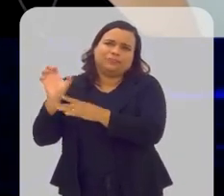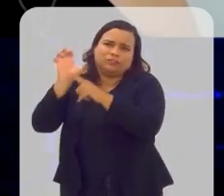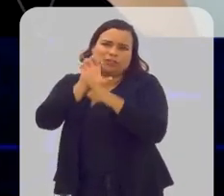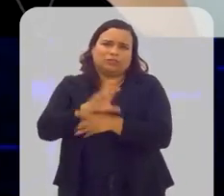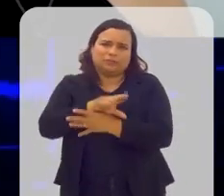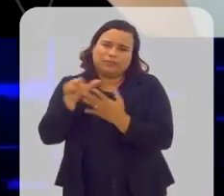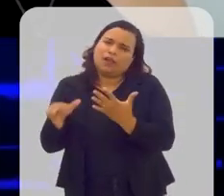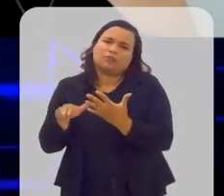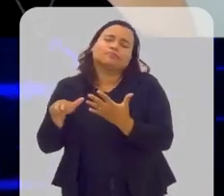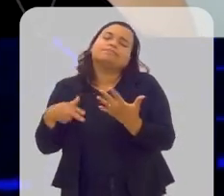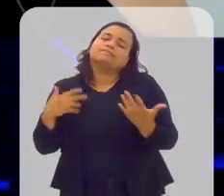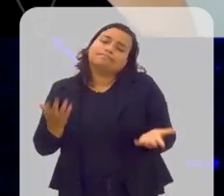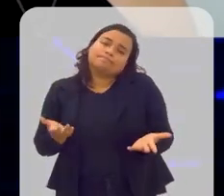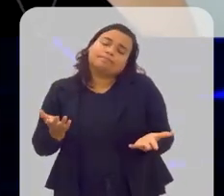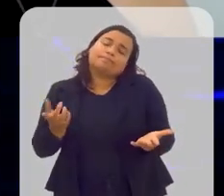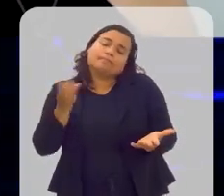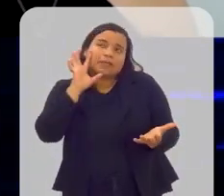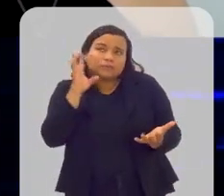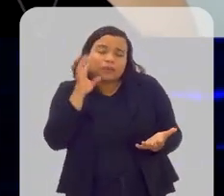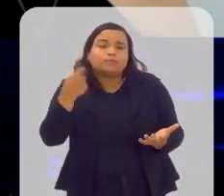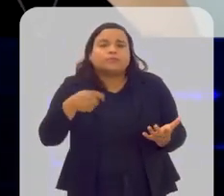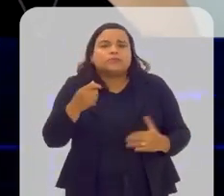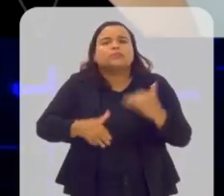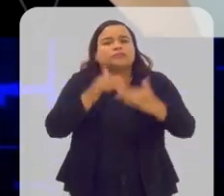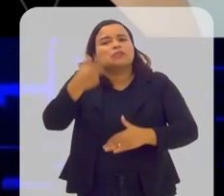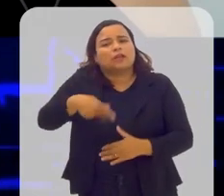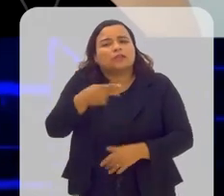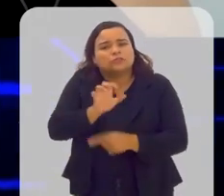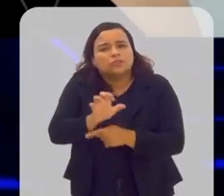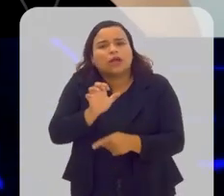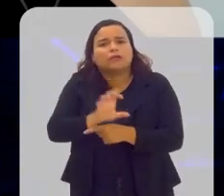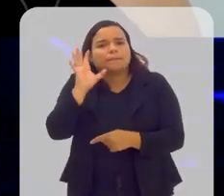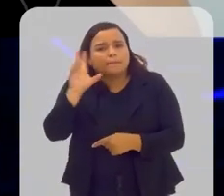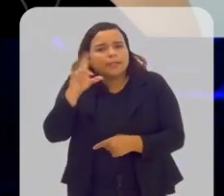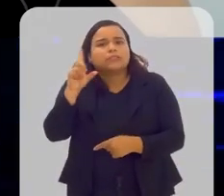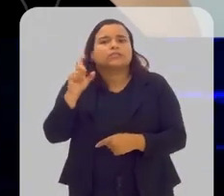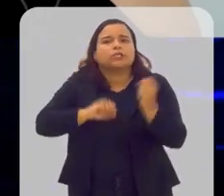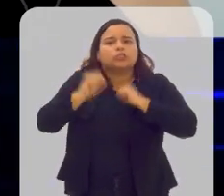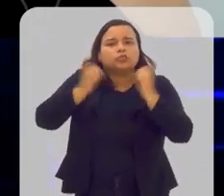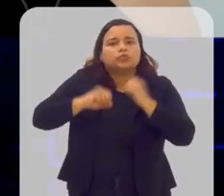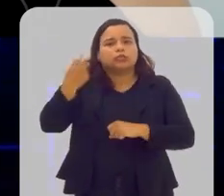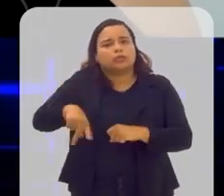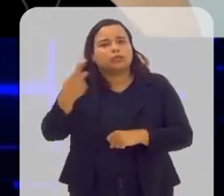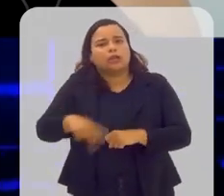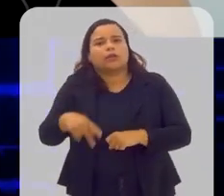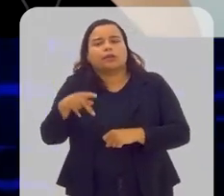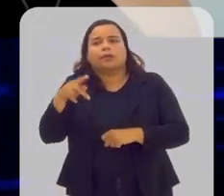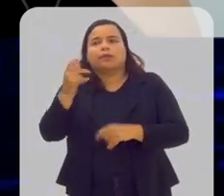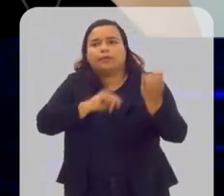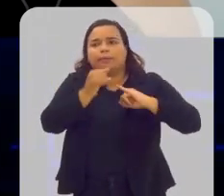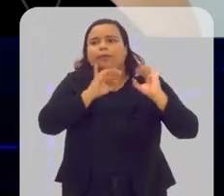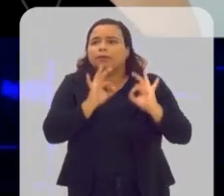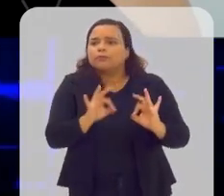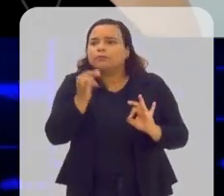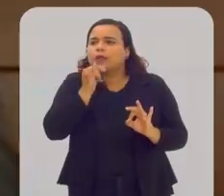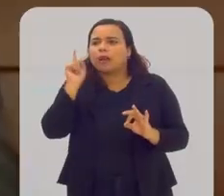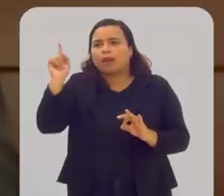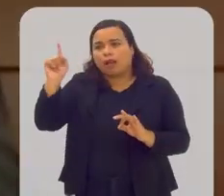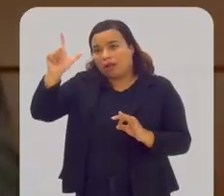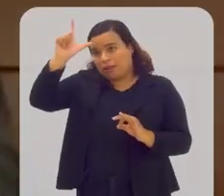com o estado do Rio de Janeiro. Então, a gente precisa pensar no desenvolvimento do estado pensando numa indústria química. A